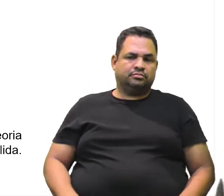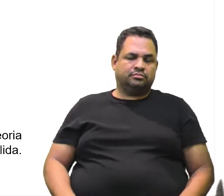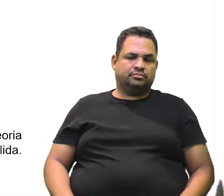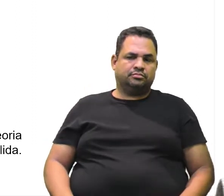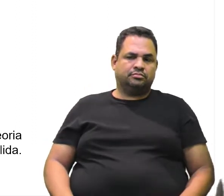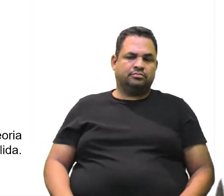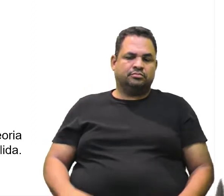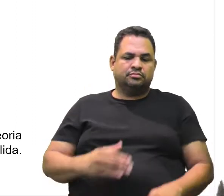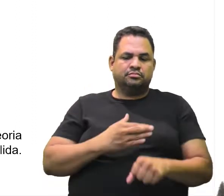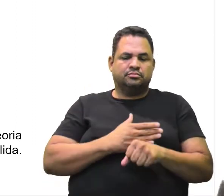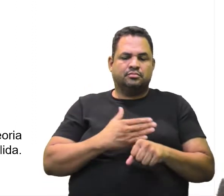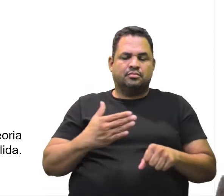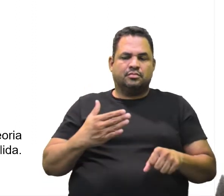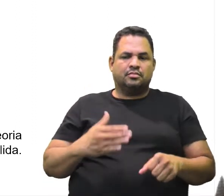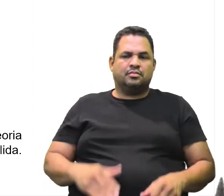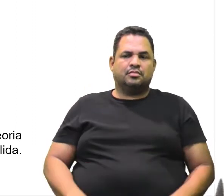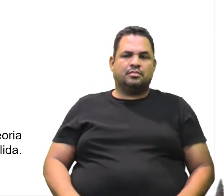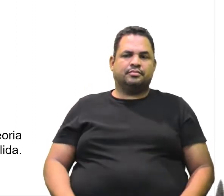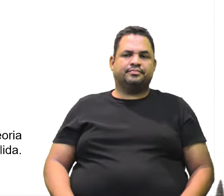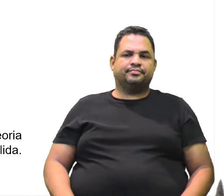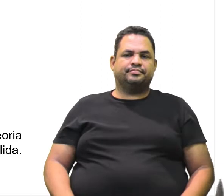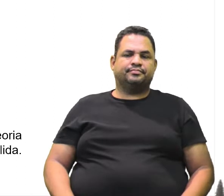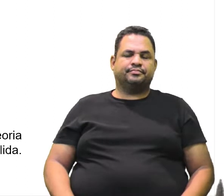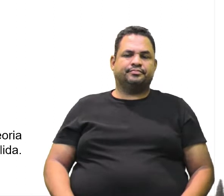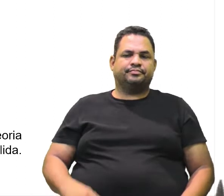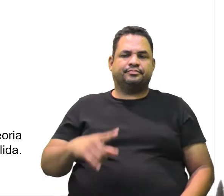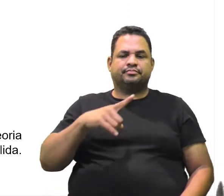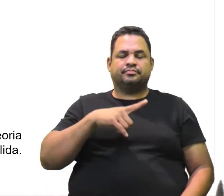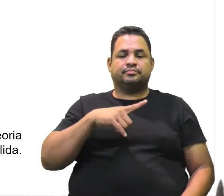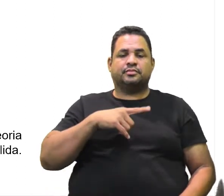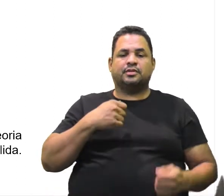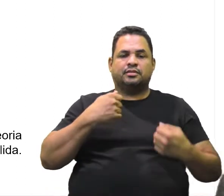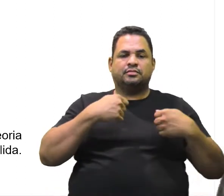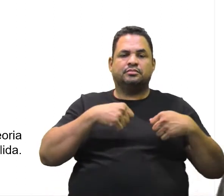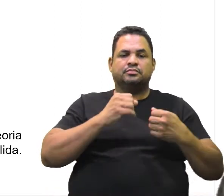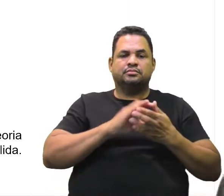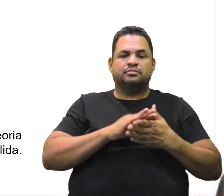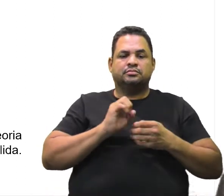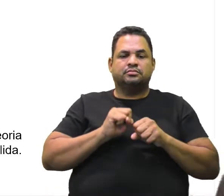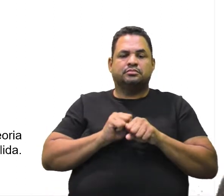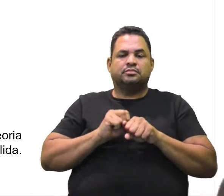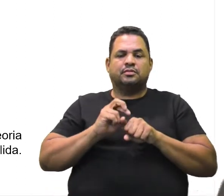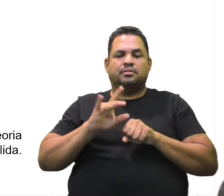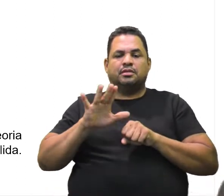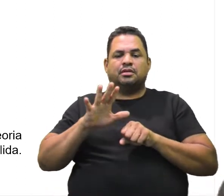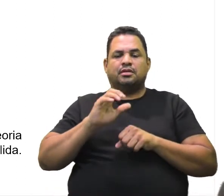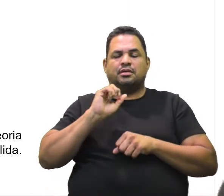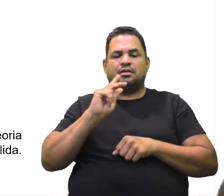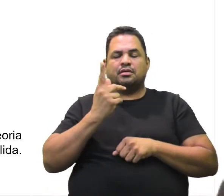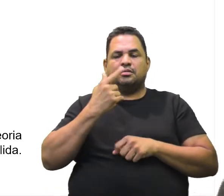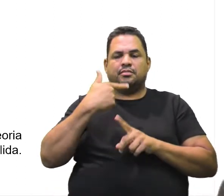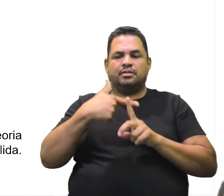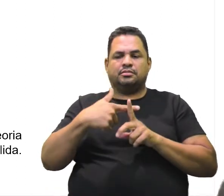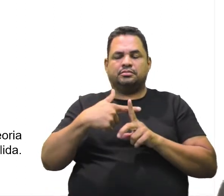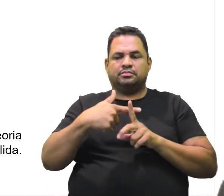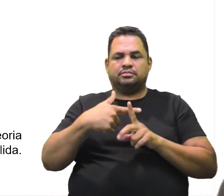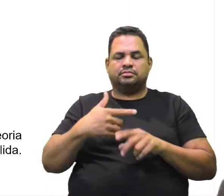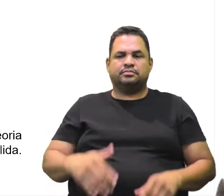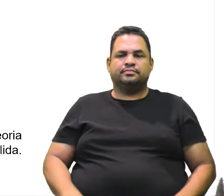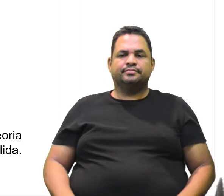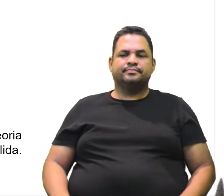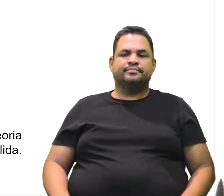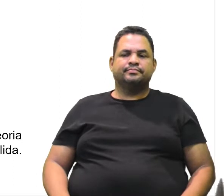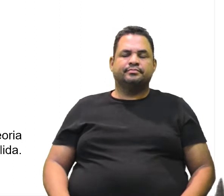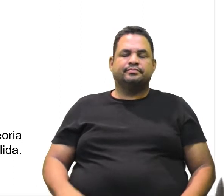os ácidos de Bronsted-Lowry, eles têm tendência de liberar H+. Quem é que tem tendência